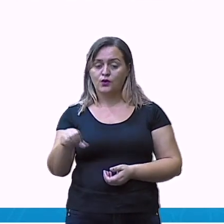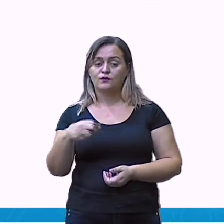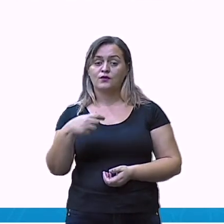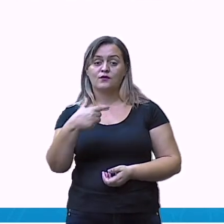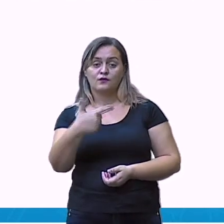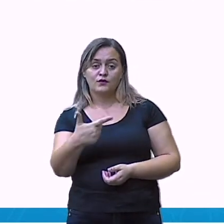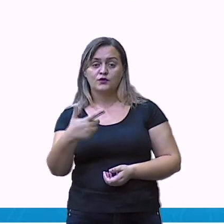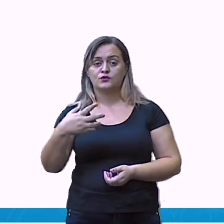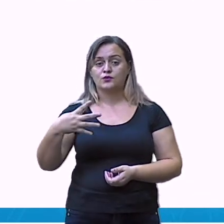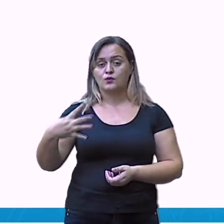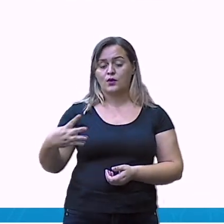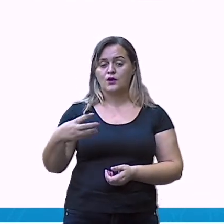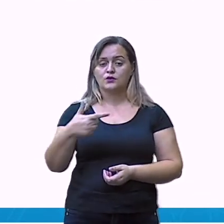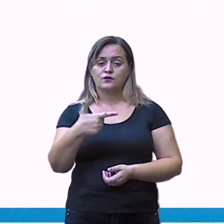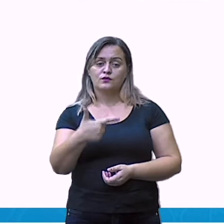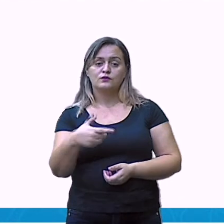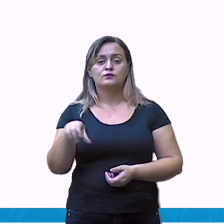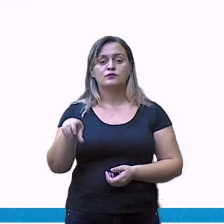45,